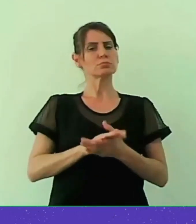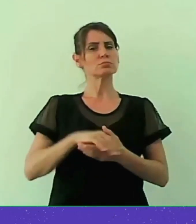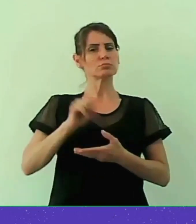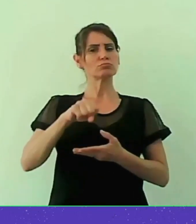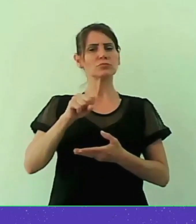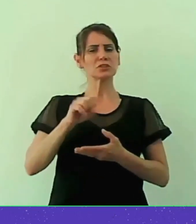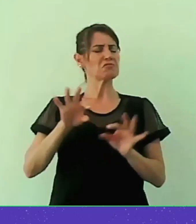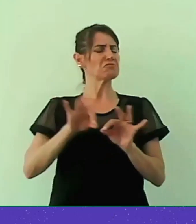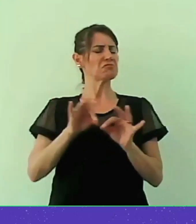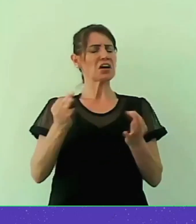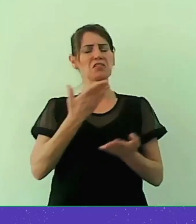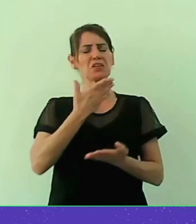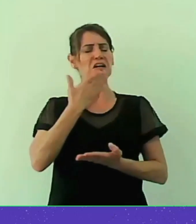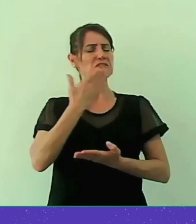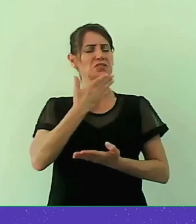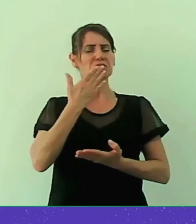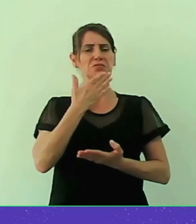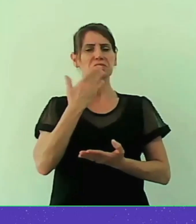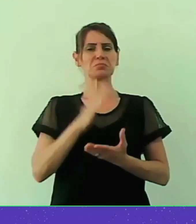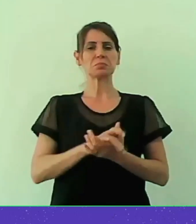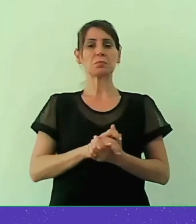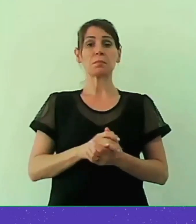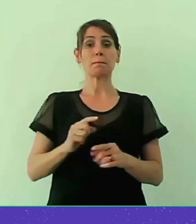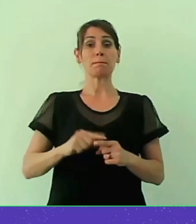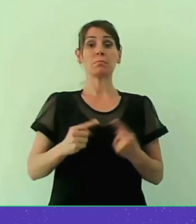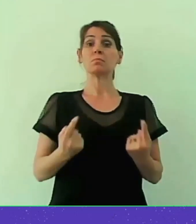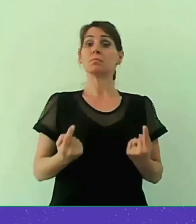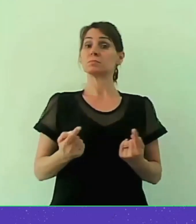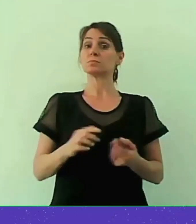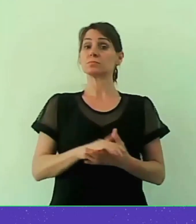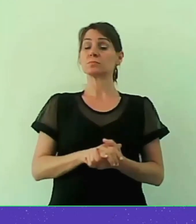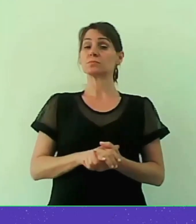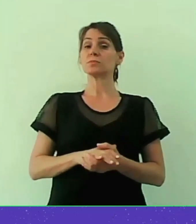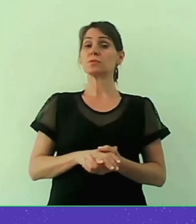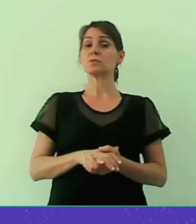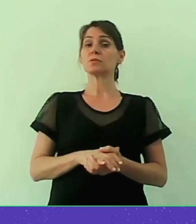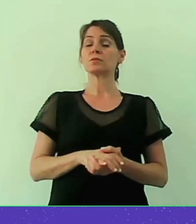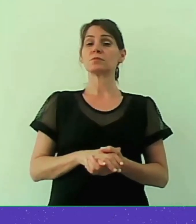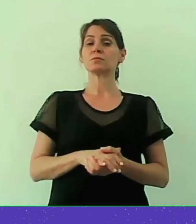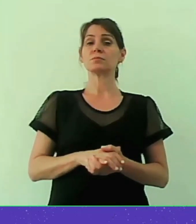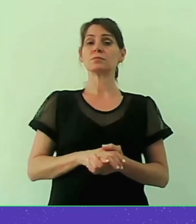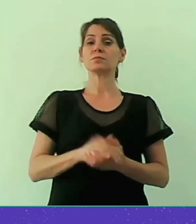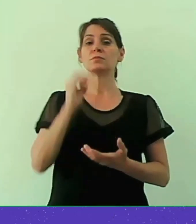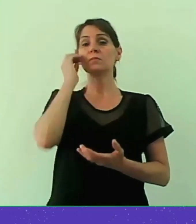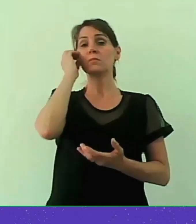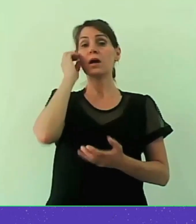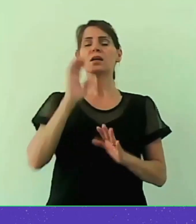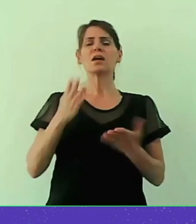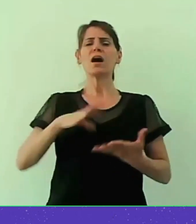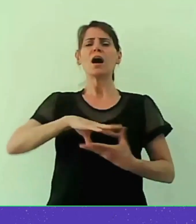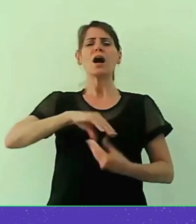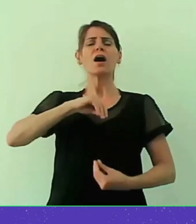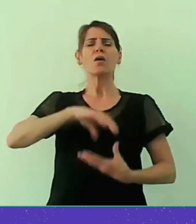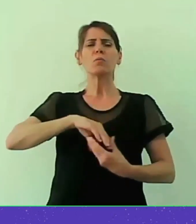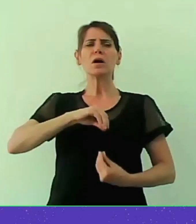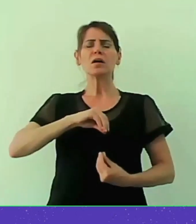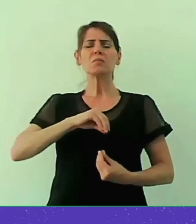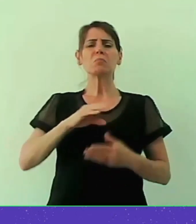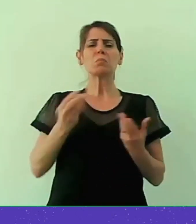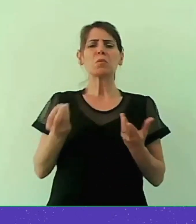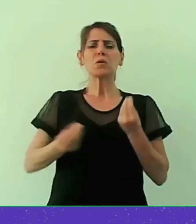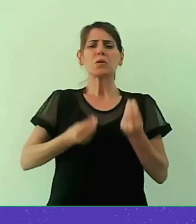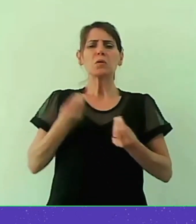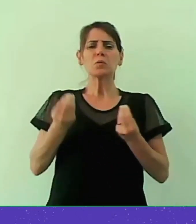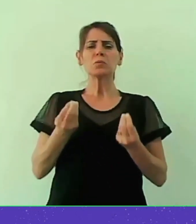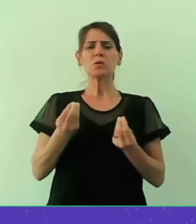fácil. Mas, e a nossa alma, e a